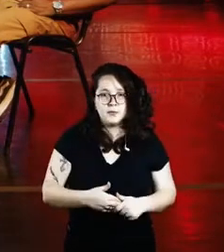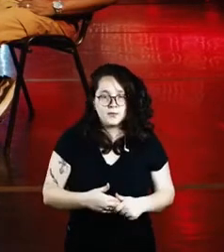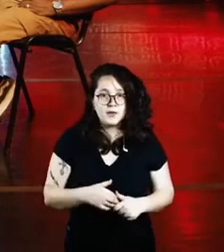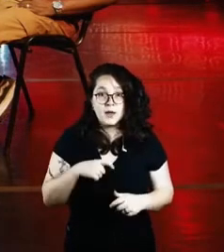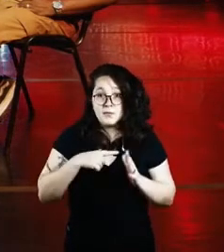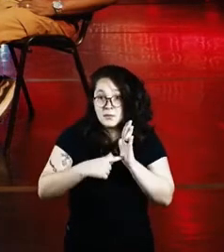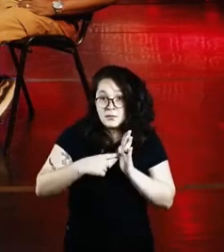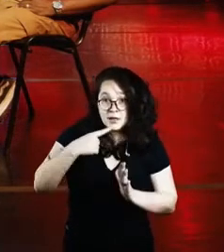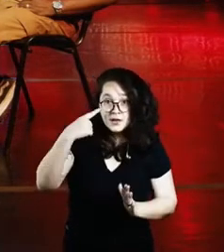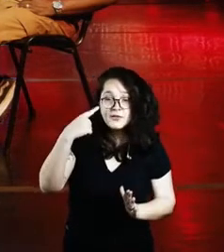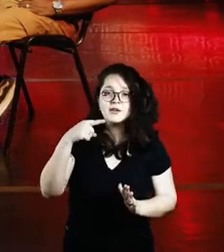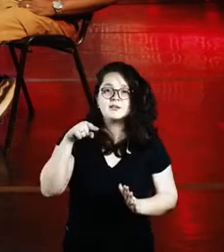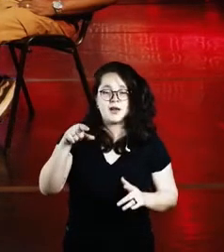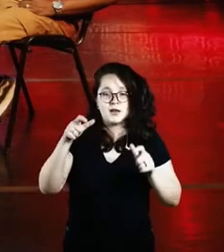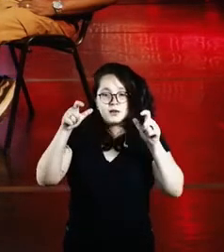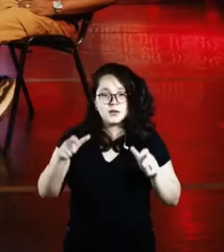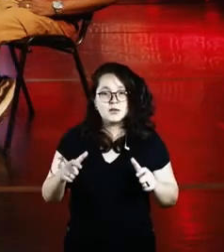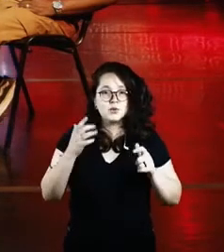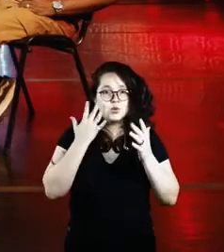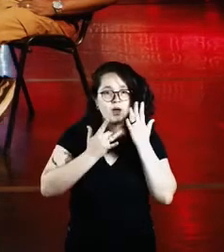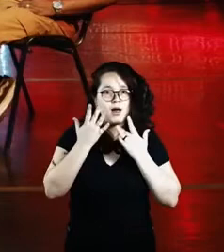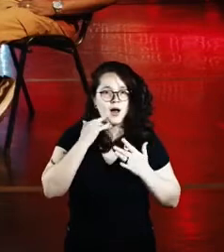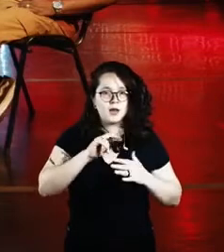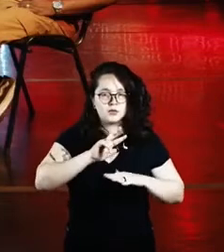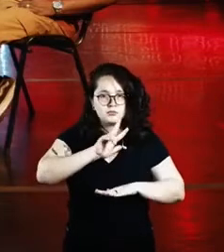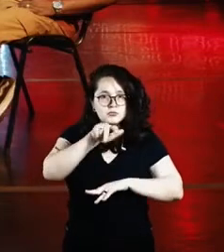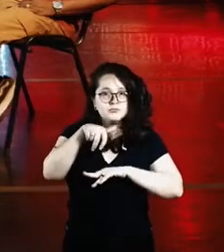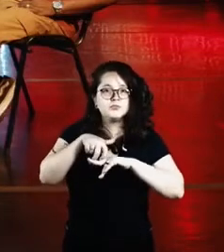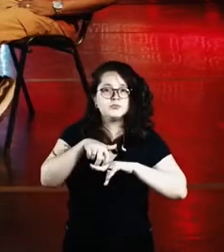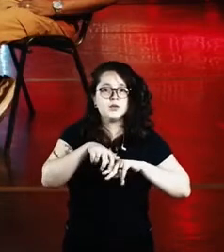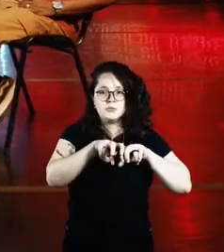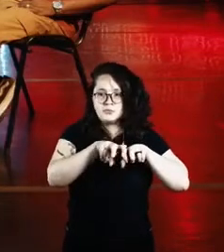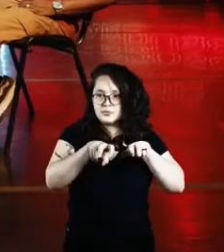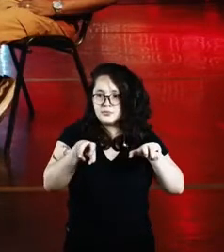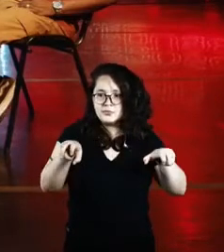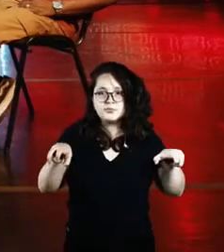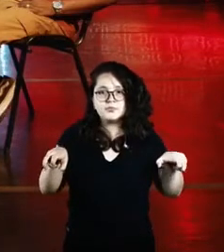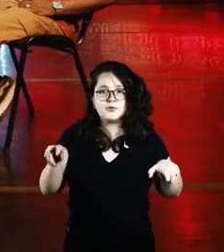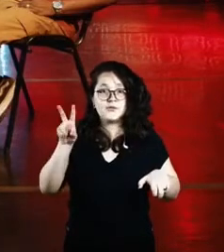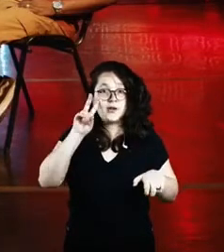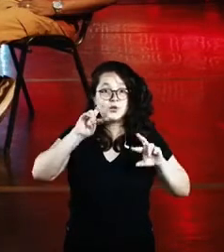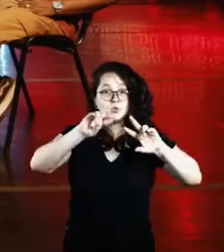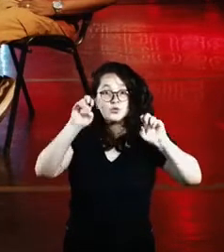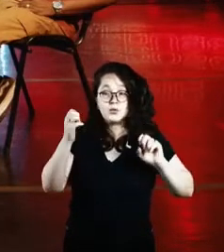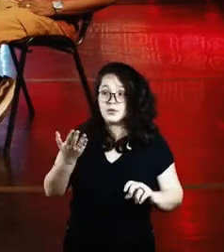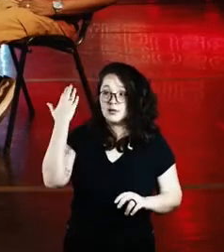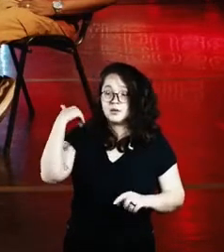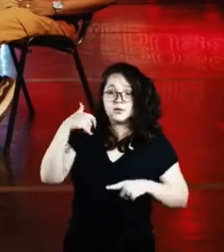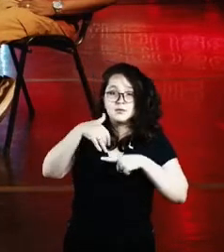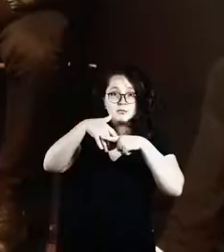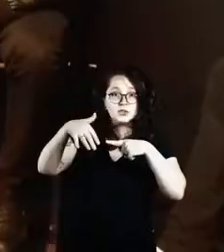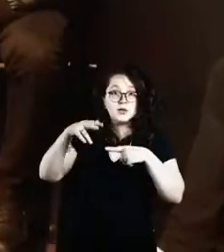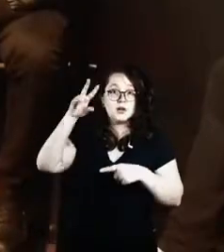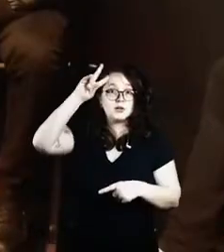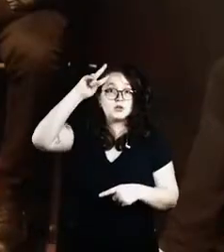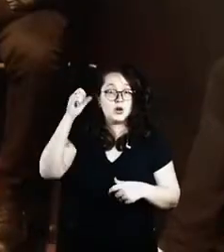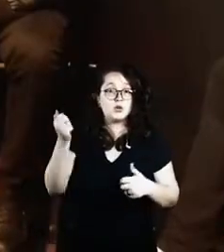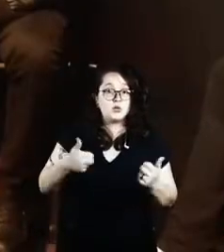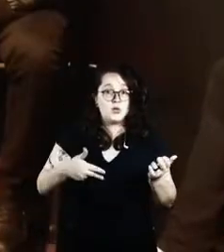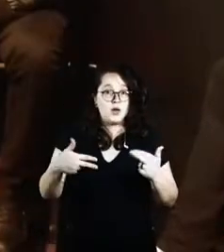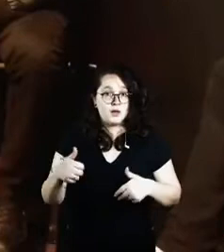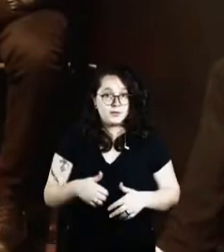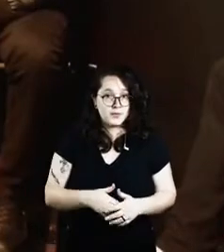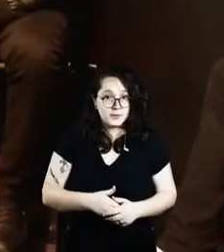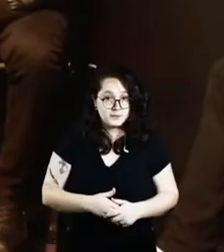aqui, no Sérgio Cardoso, num dos templos sagrados do Bixiga, certo? Falando da história do rap no Bixiga.